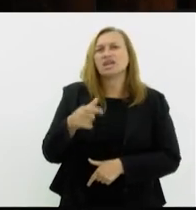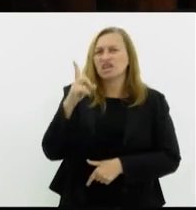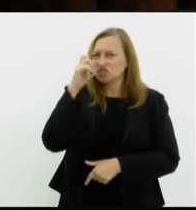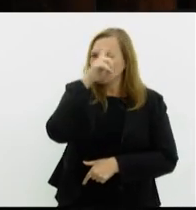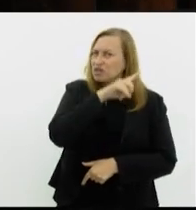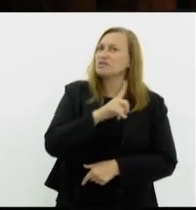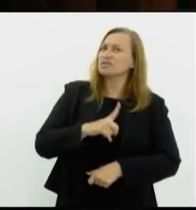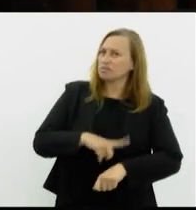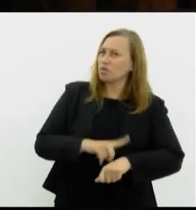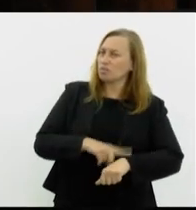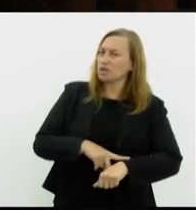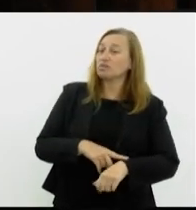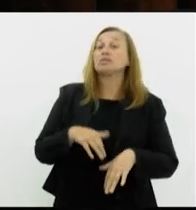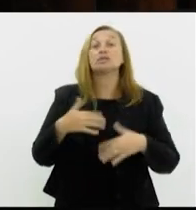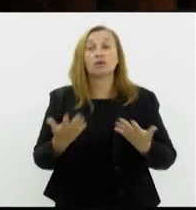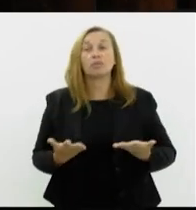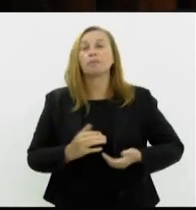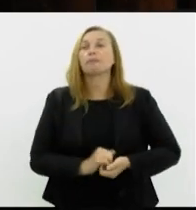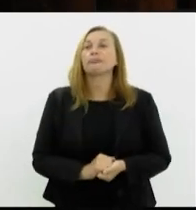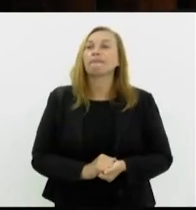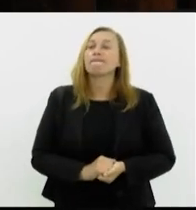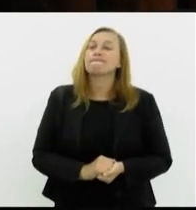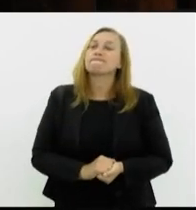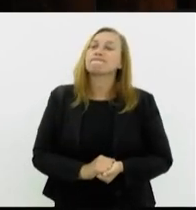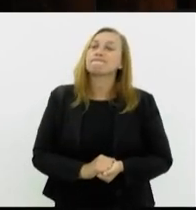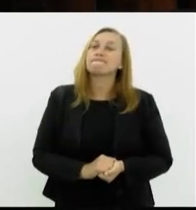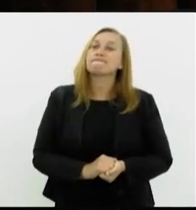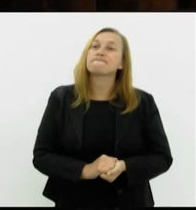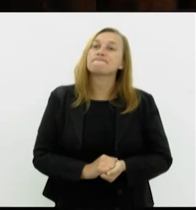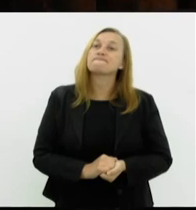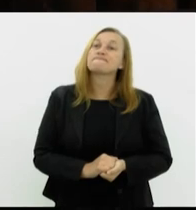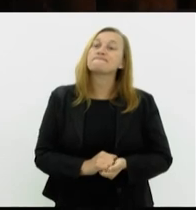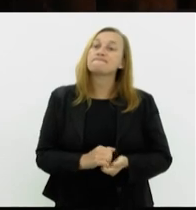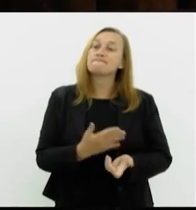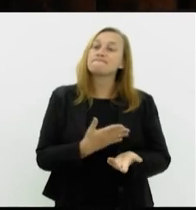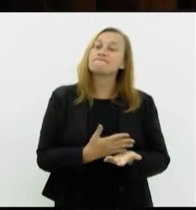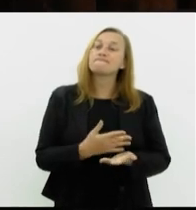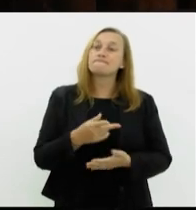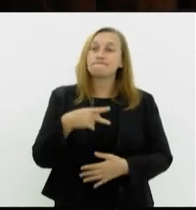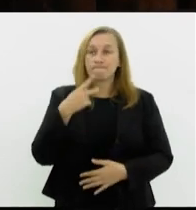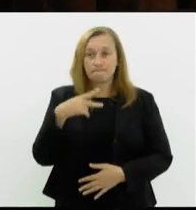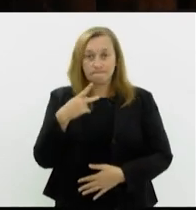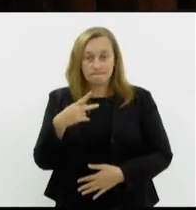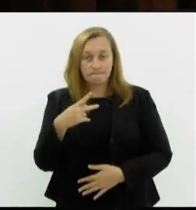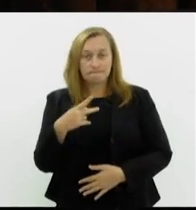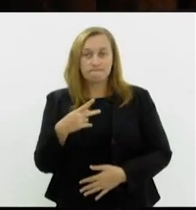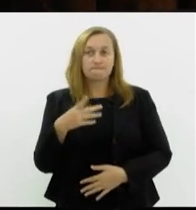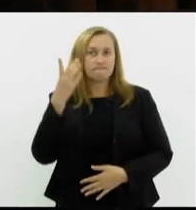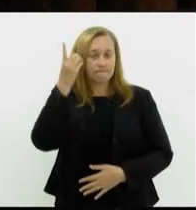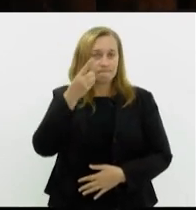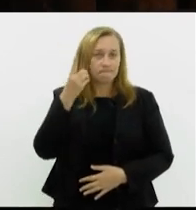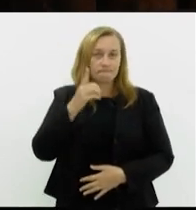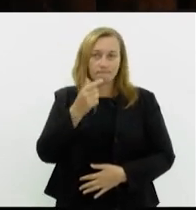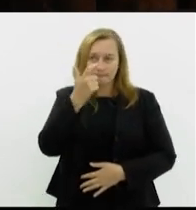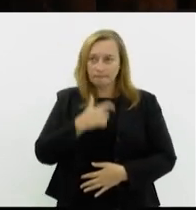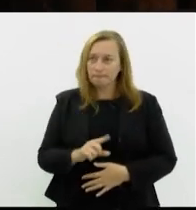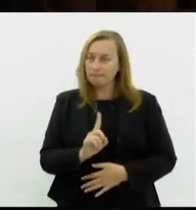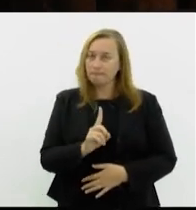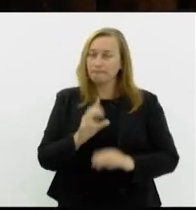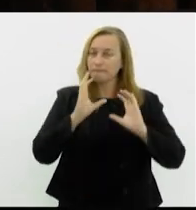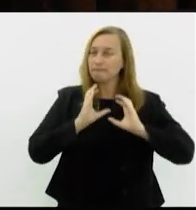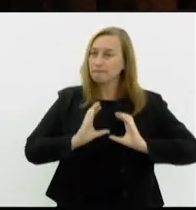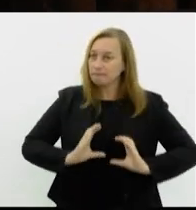Portanto, eu começo aqui dizendo, não como deputado, mas como um